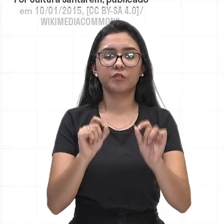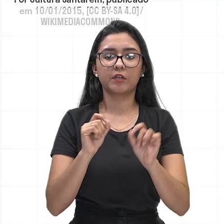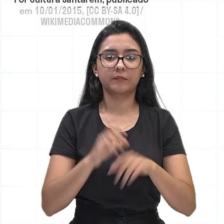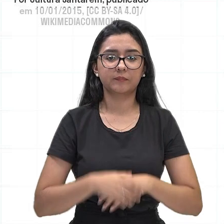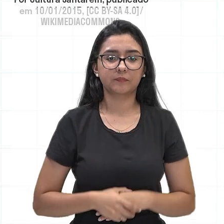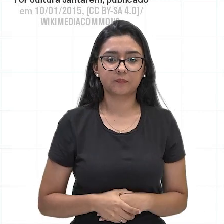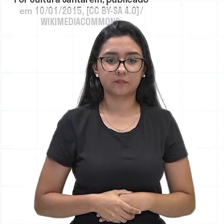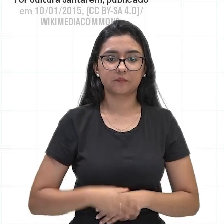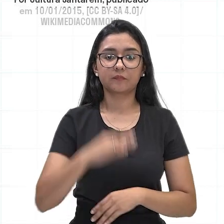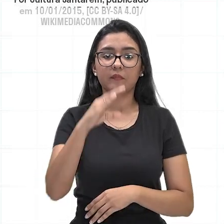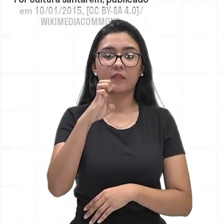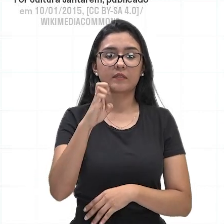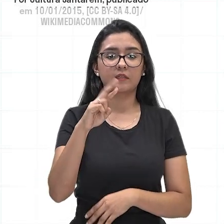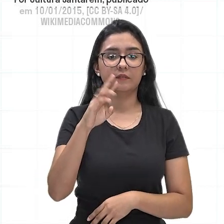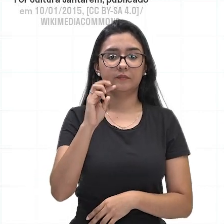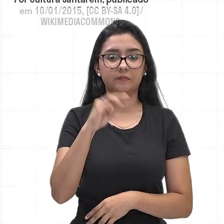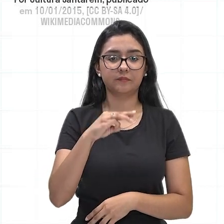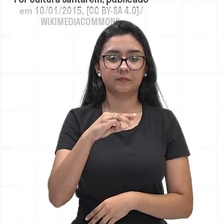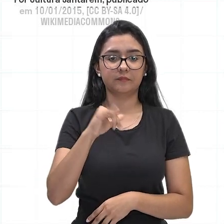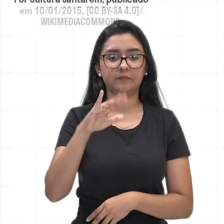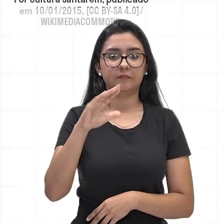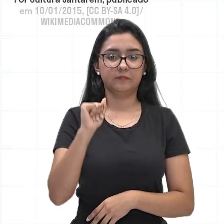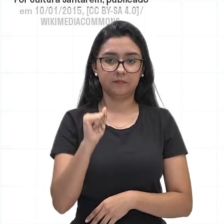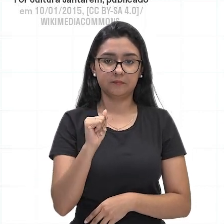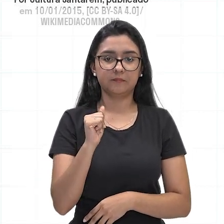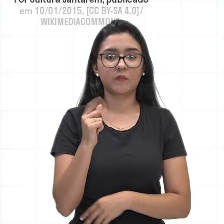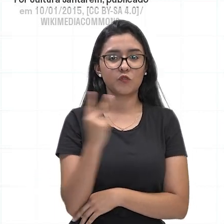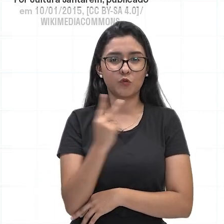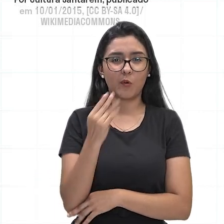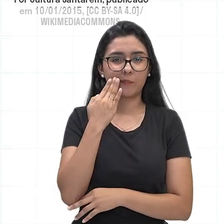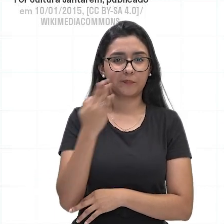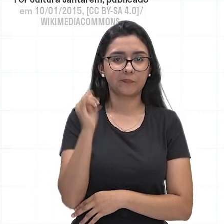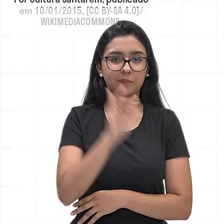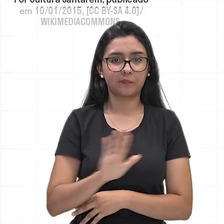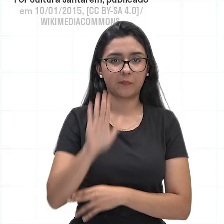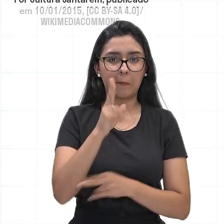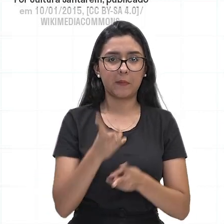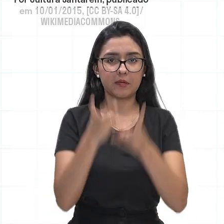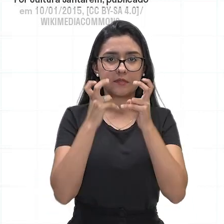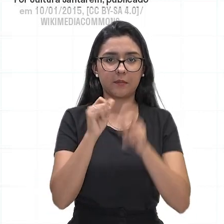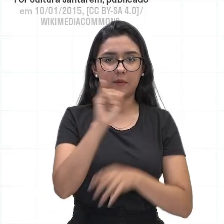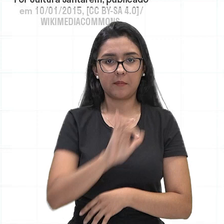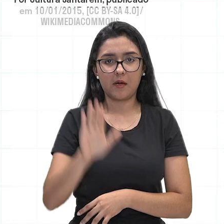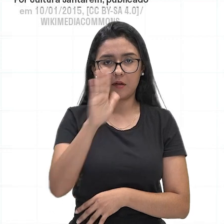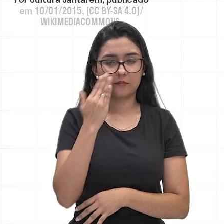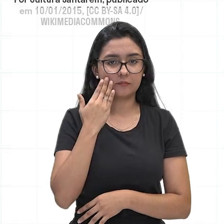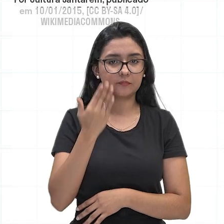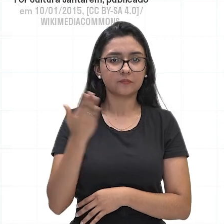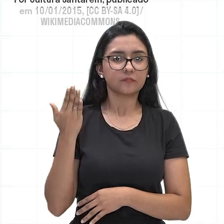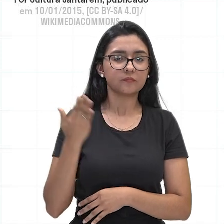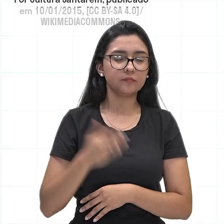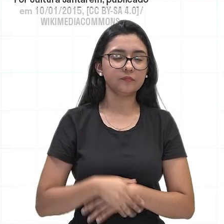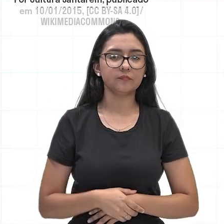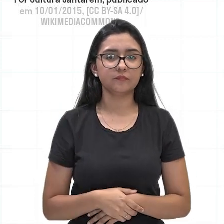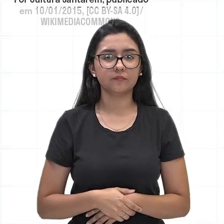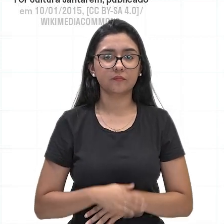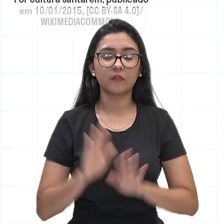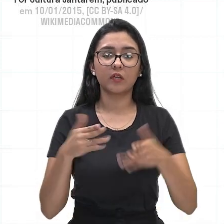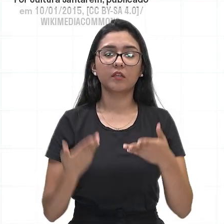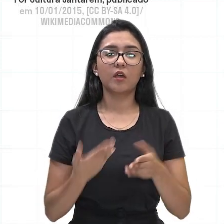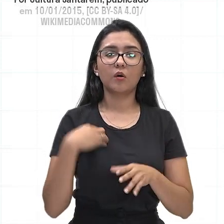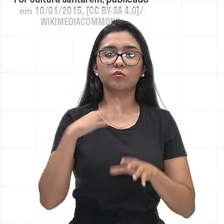que é a cerâmica tapajônica, e também o muiraquitã, que é uma espécie de amuleto. Você observa aí na imagem, que